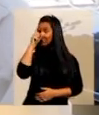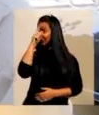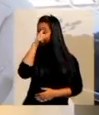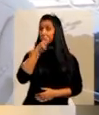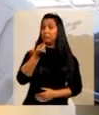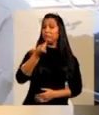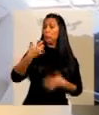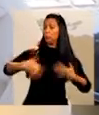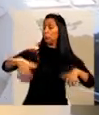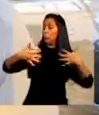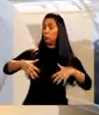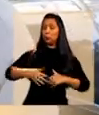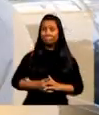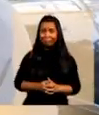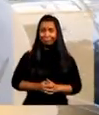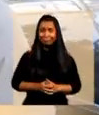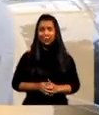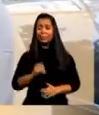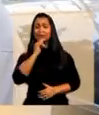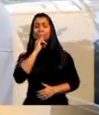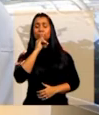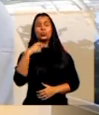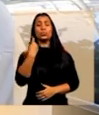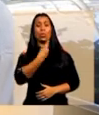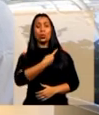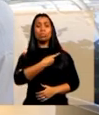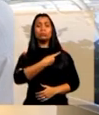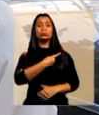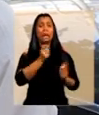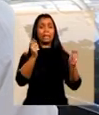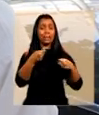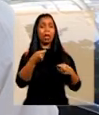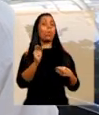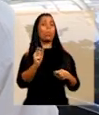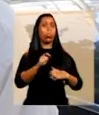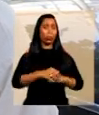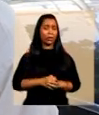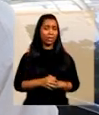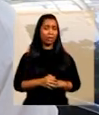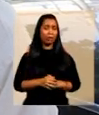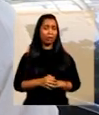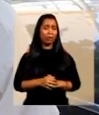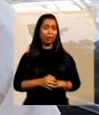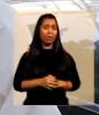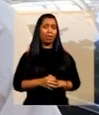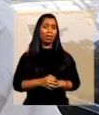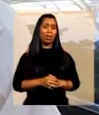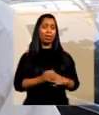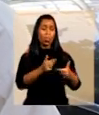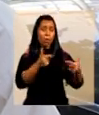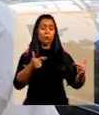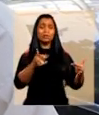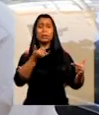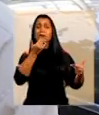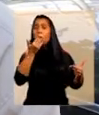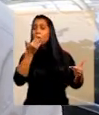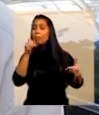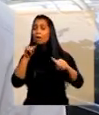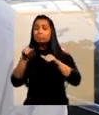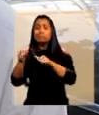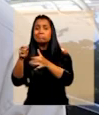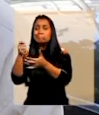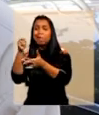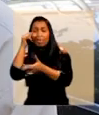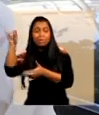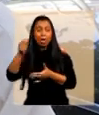aposentado é terrível. O que dá para nós, que salva alguma coisa, é deixar alguma coisa de